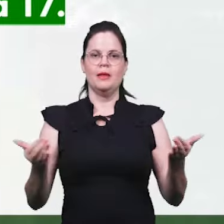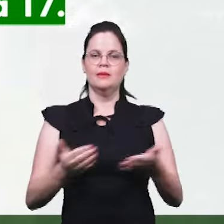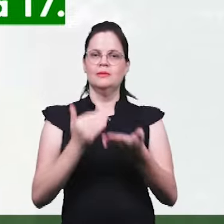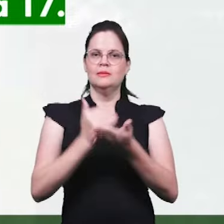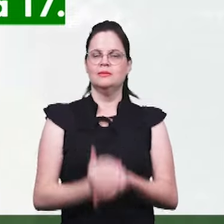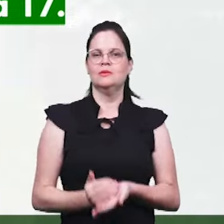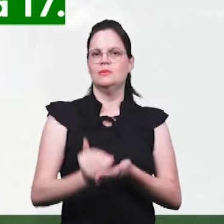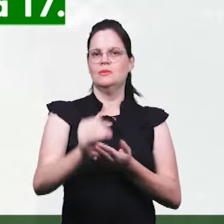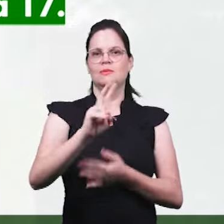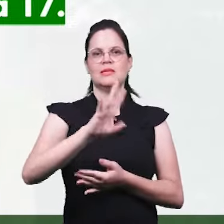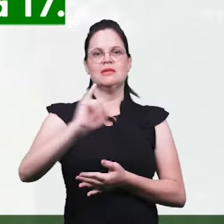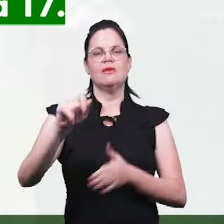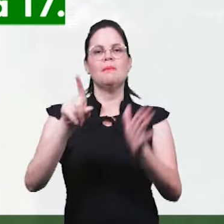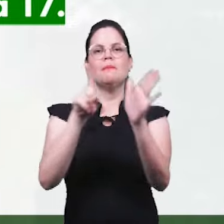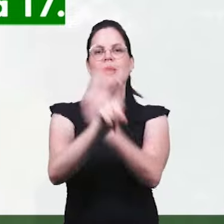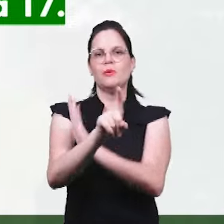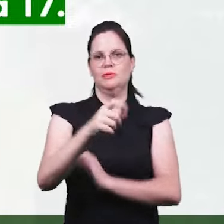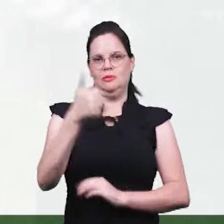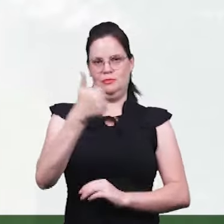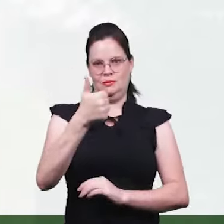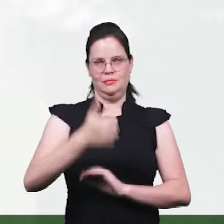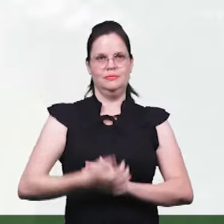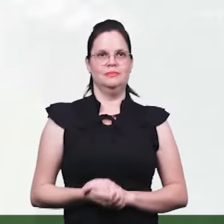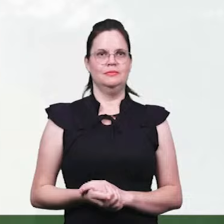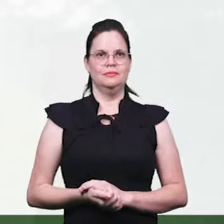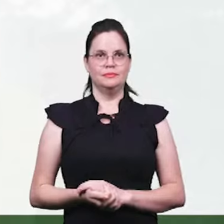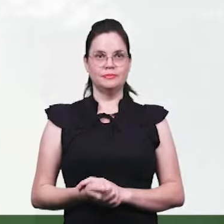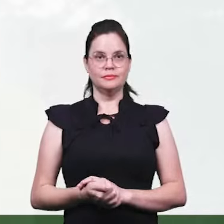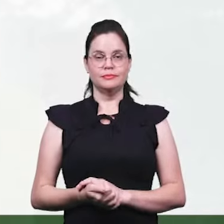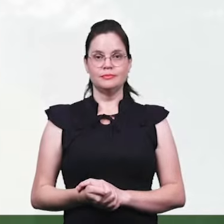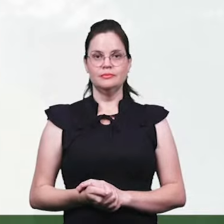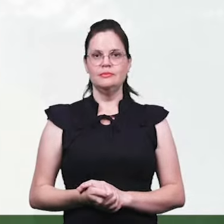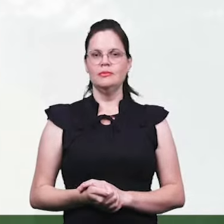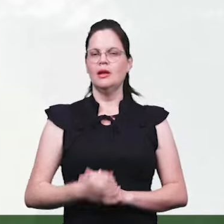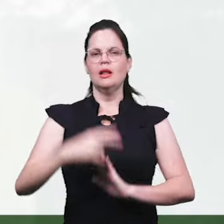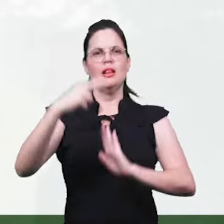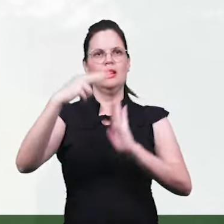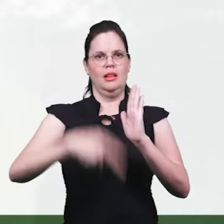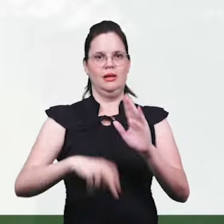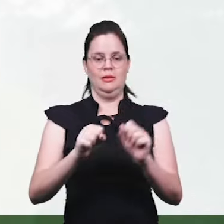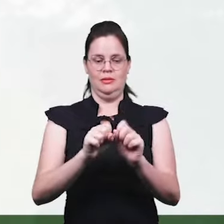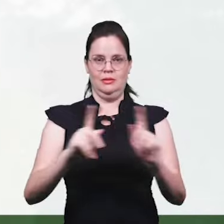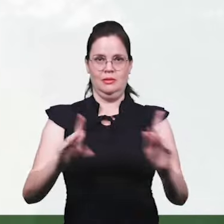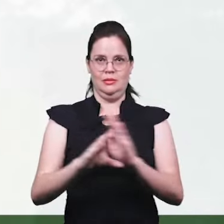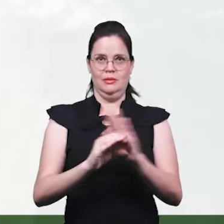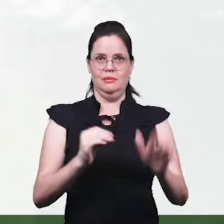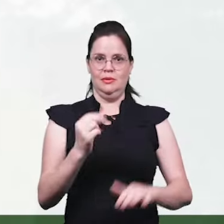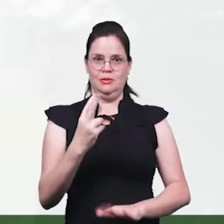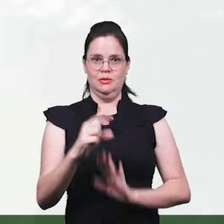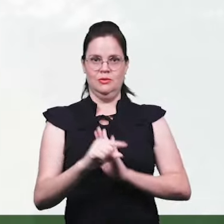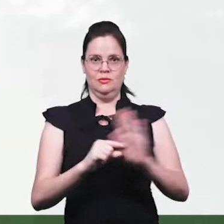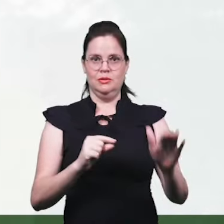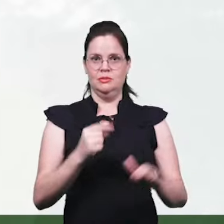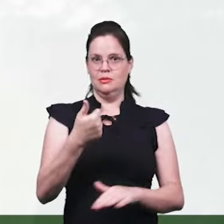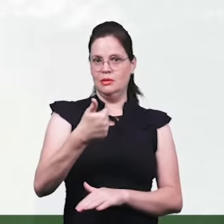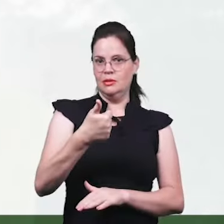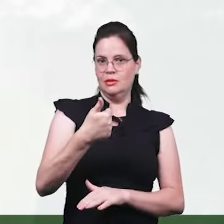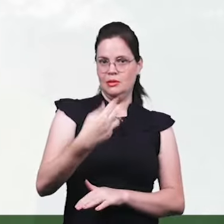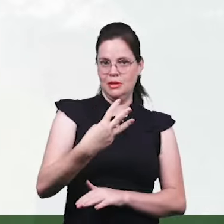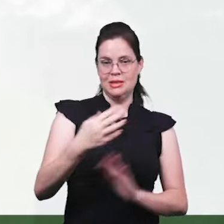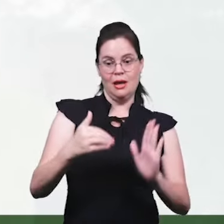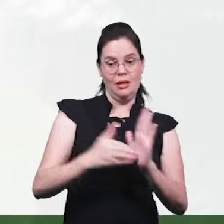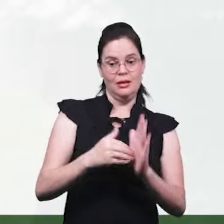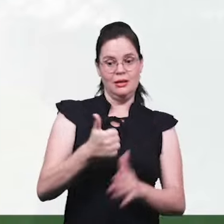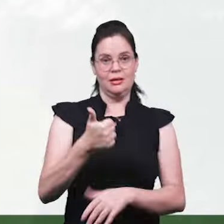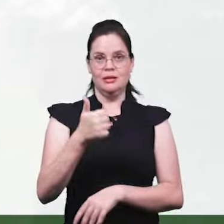iremos agora à nossa primeira pergunta. Vamos lá? A primeira pergunta diz assim, lendo Apocalipse capítulo 2, verso 13